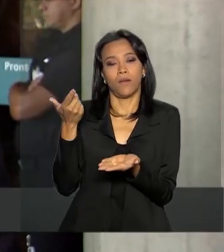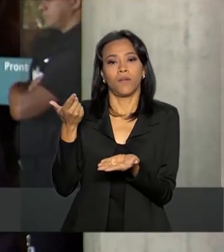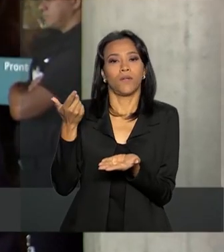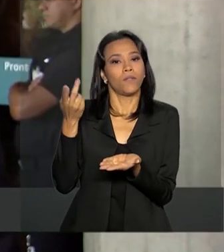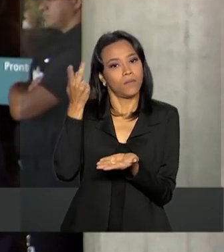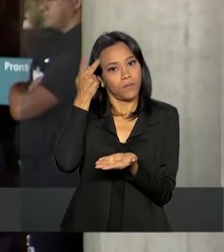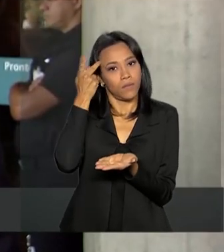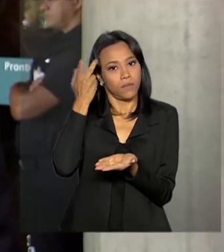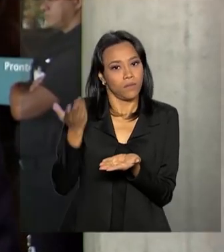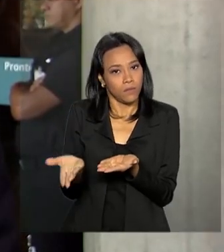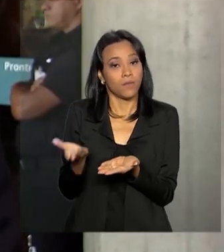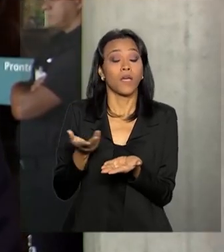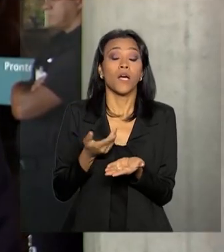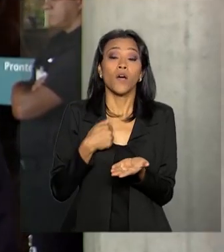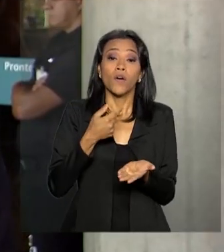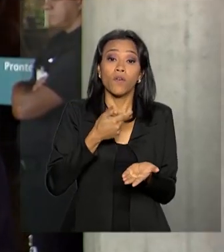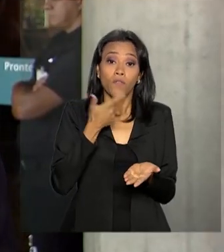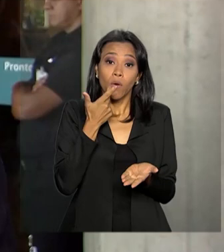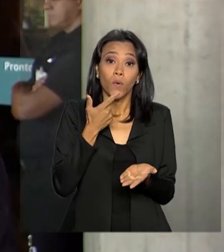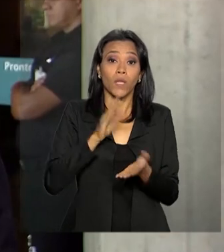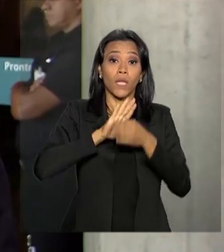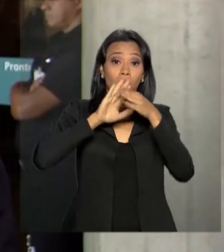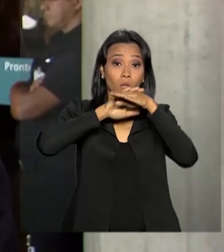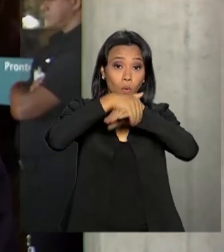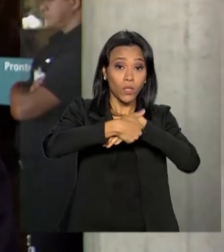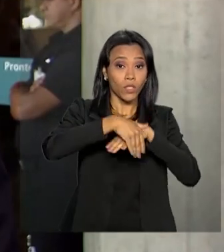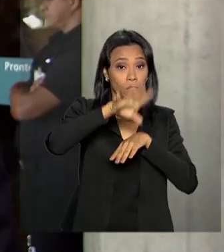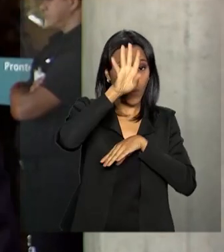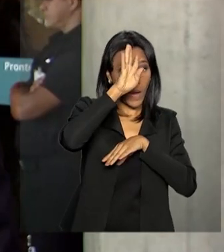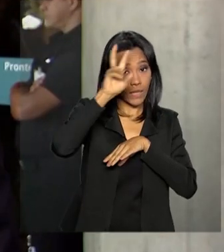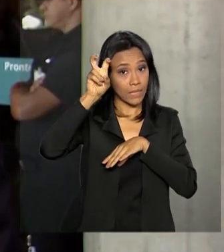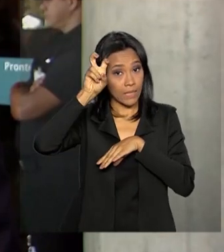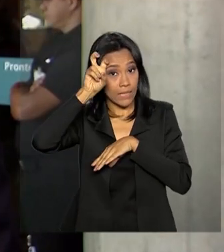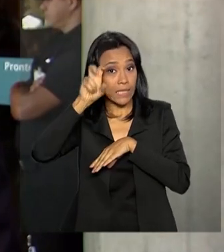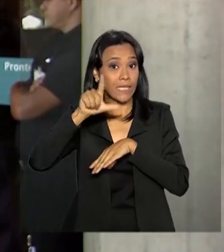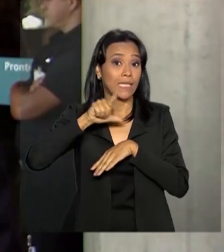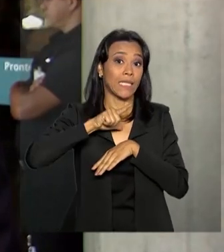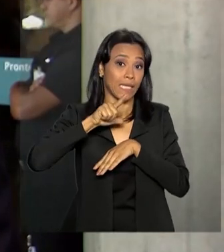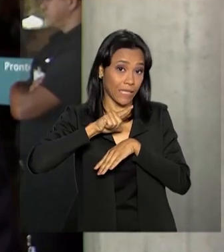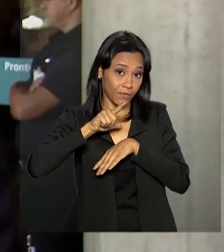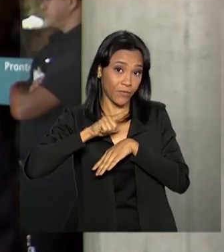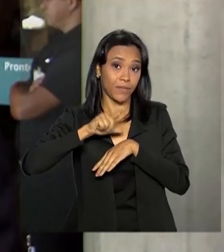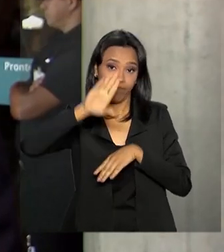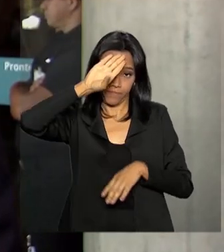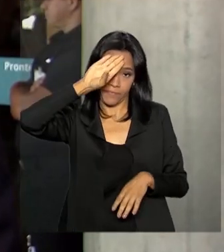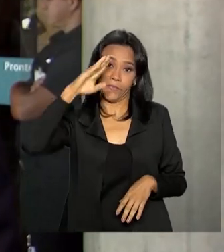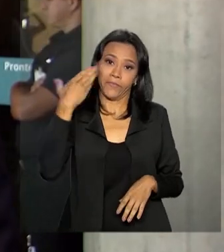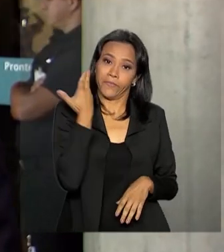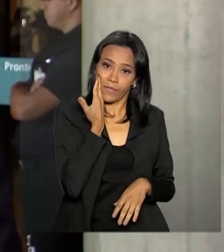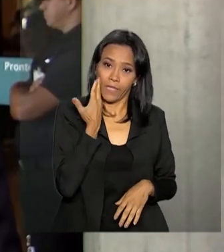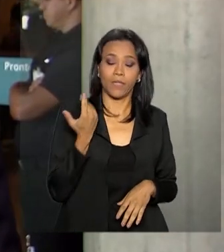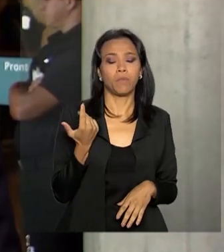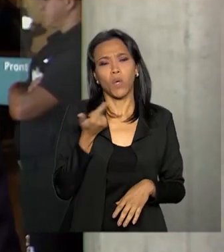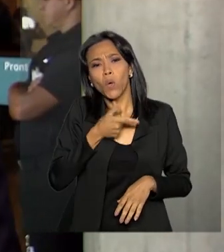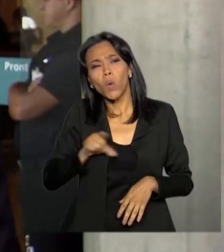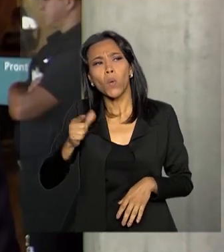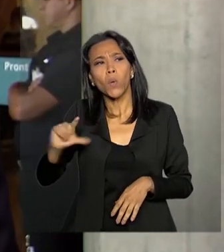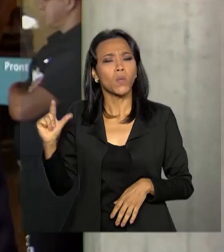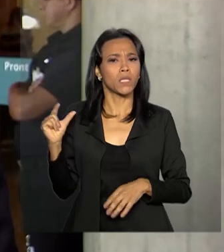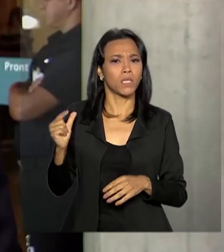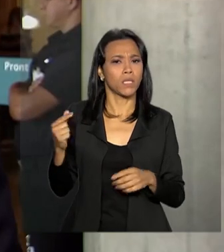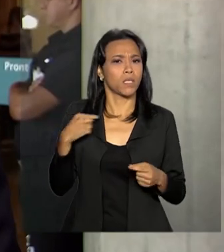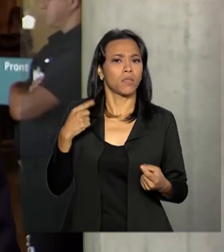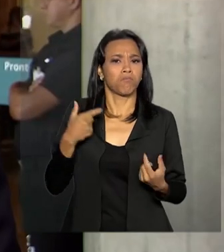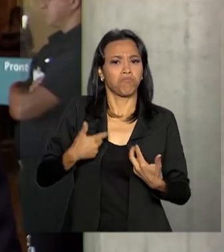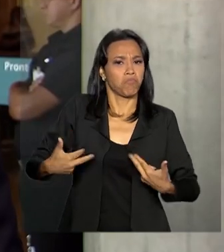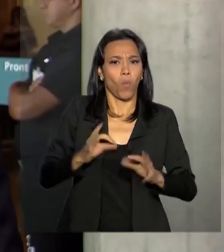paulista, informa que na noite de quarta para quinta, ele teve um episódio isolado de febre, sem outros sintomas